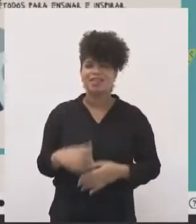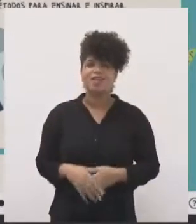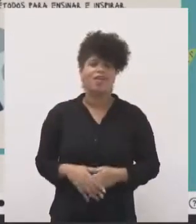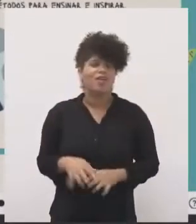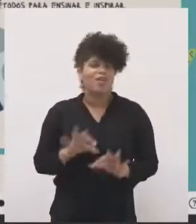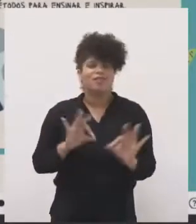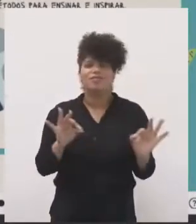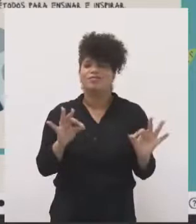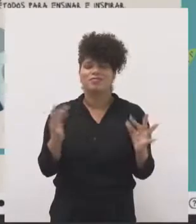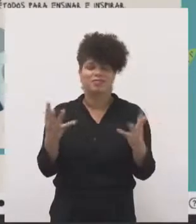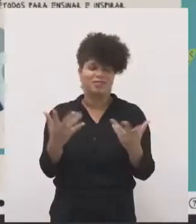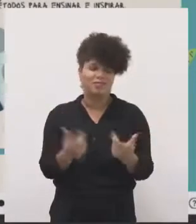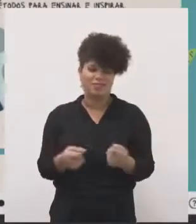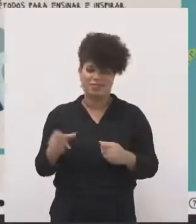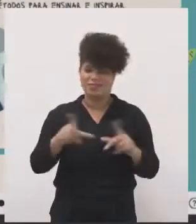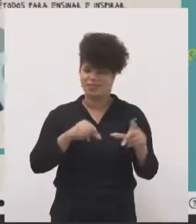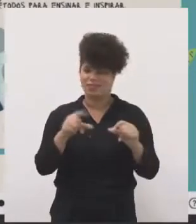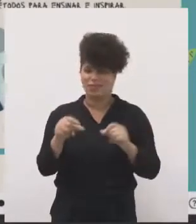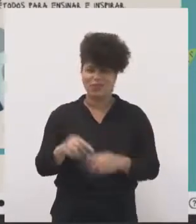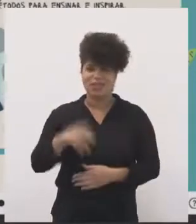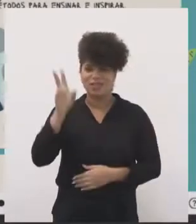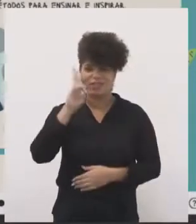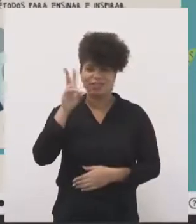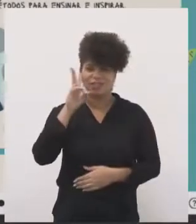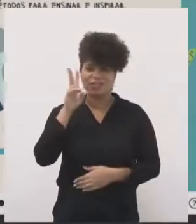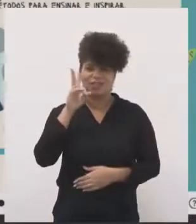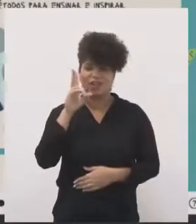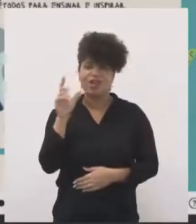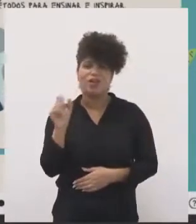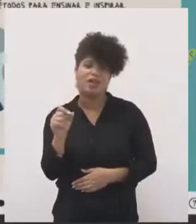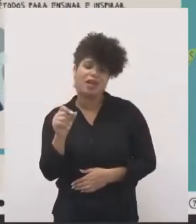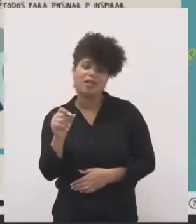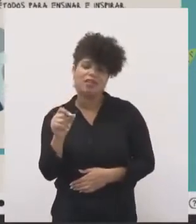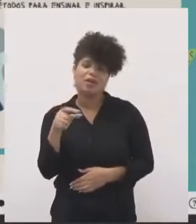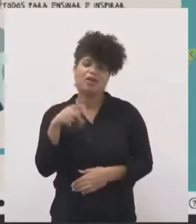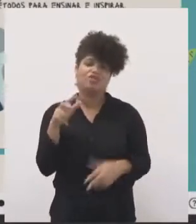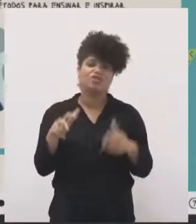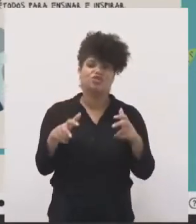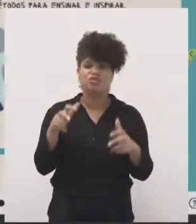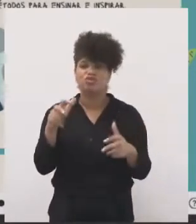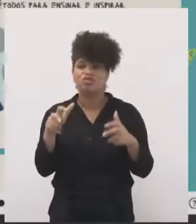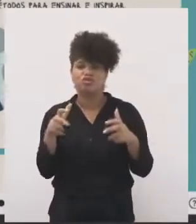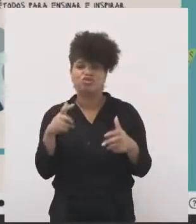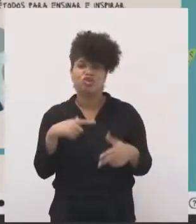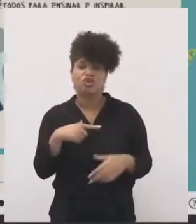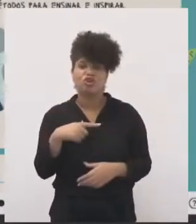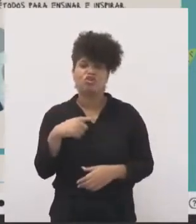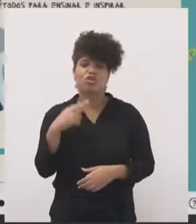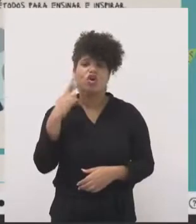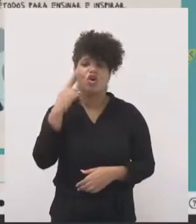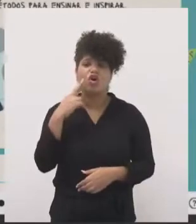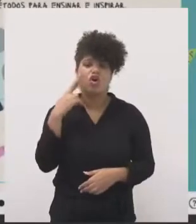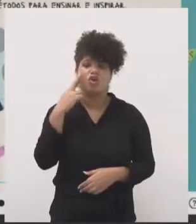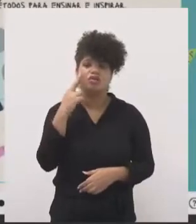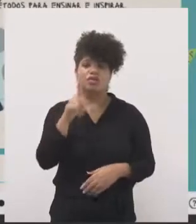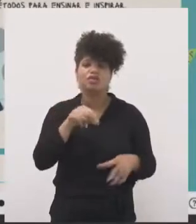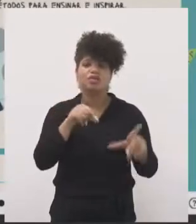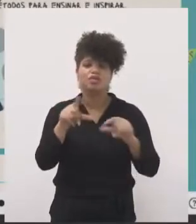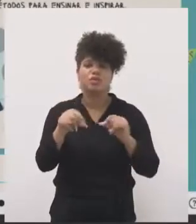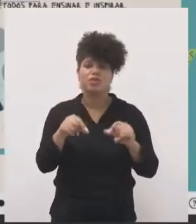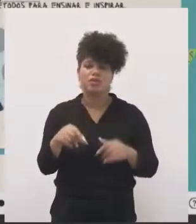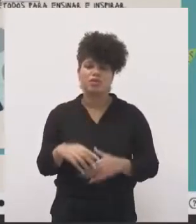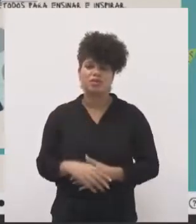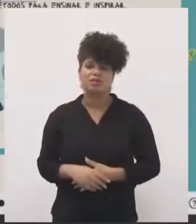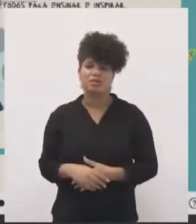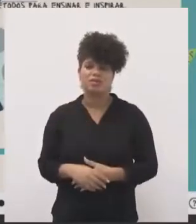mágica do Canva. Eu posso contar a história de um dinossauro rosa, se eu quiser. Aplicar o filtro e pegar esse dinossauro aqui, por